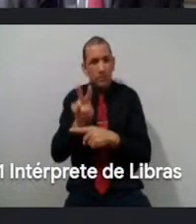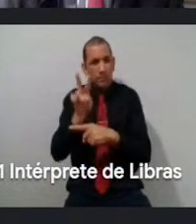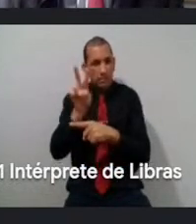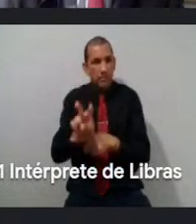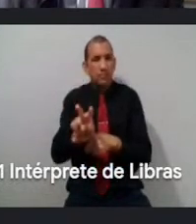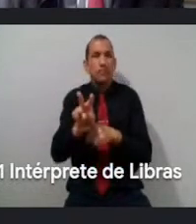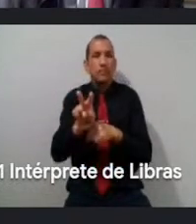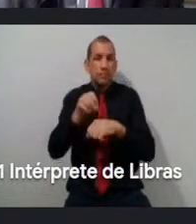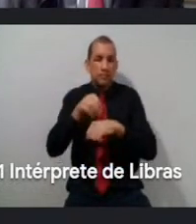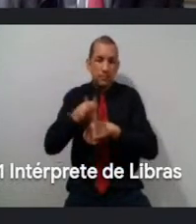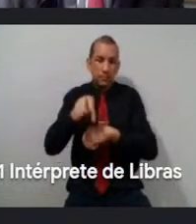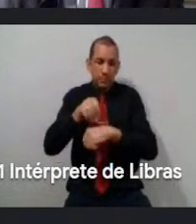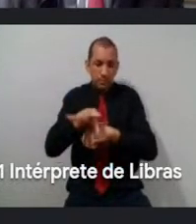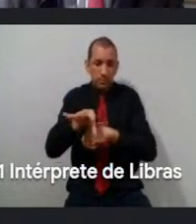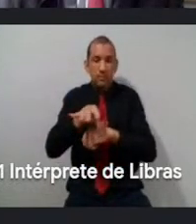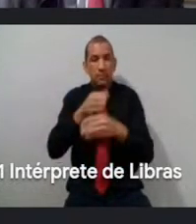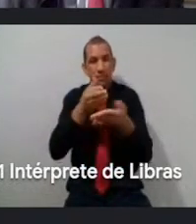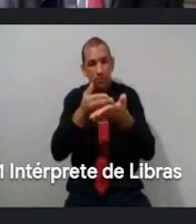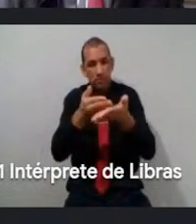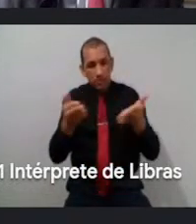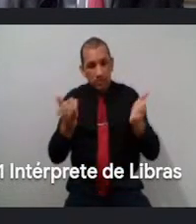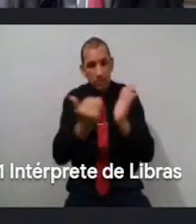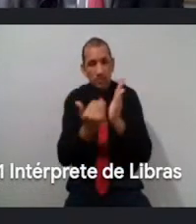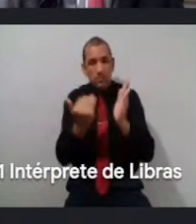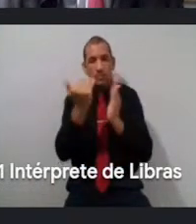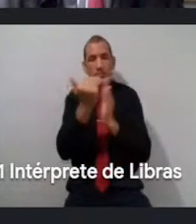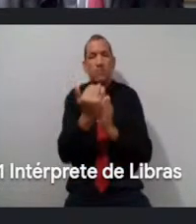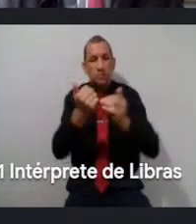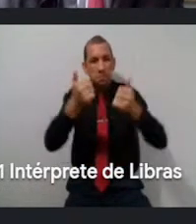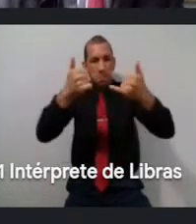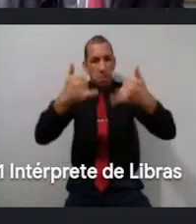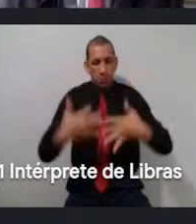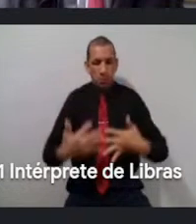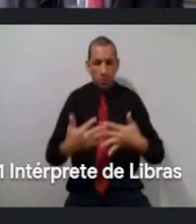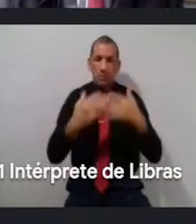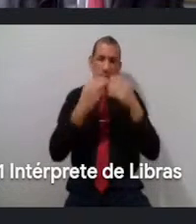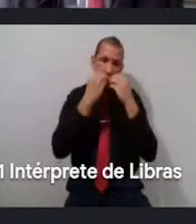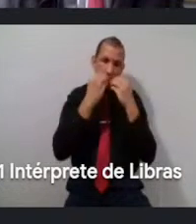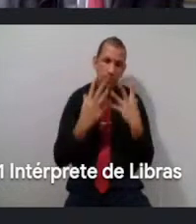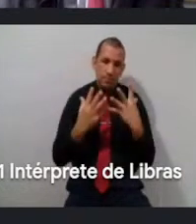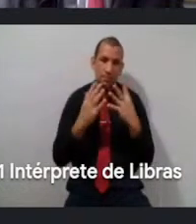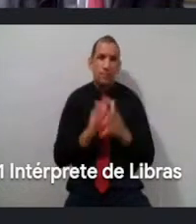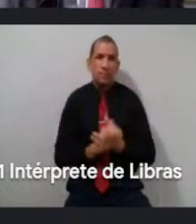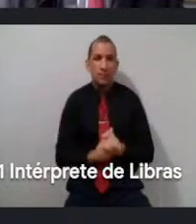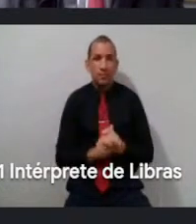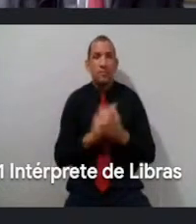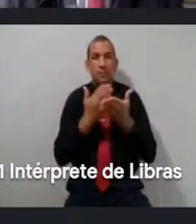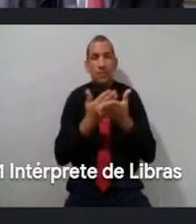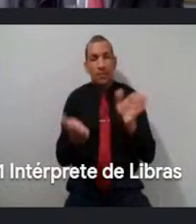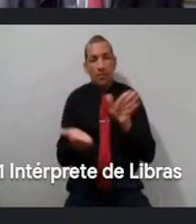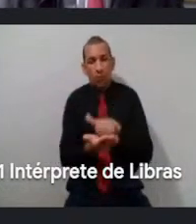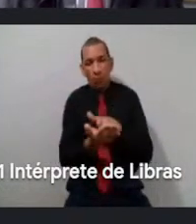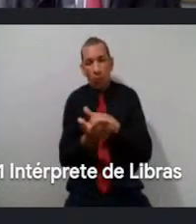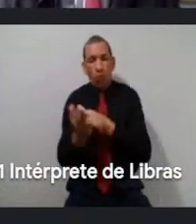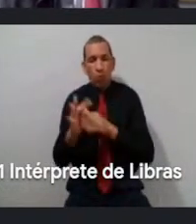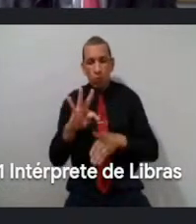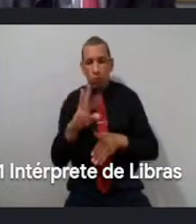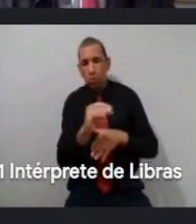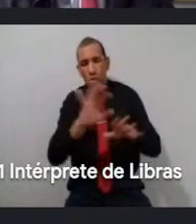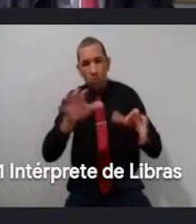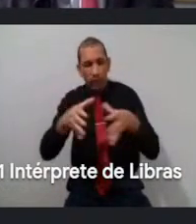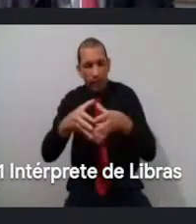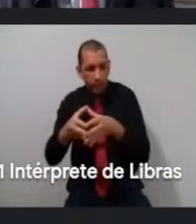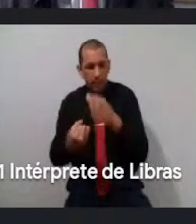pedir essas orientações aos sa-110 tipo foi muito bom né já elogiou todo mundo que tá aí que participou